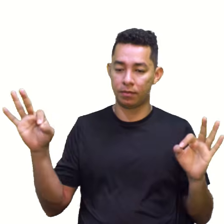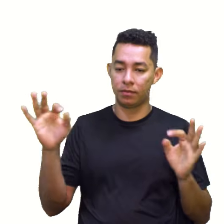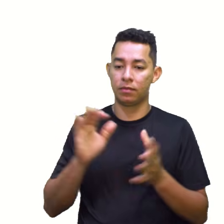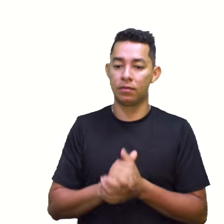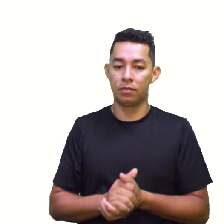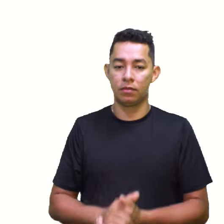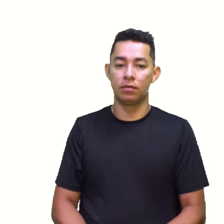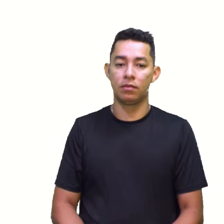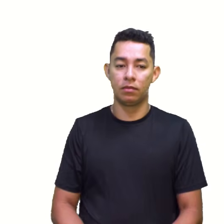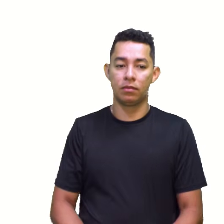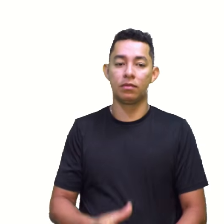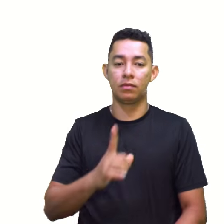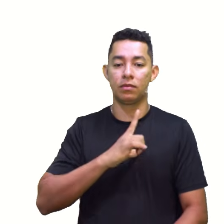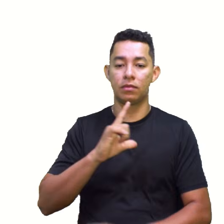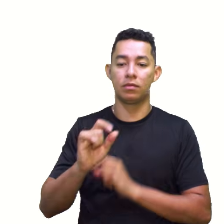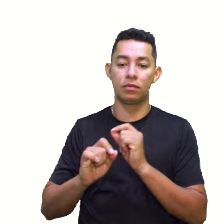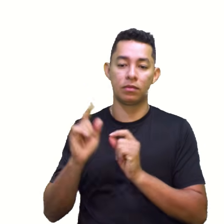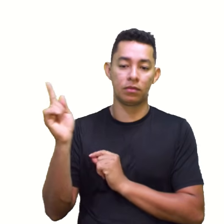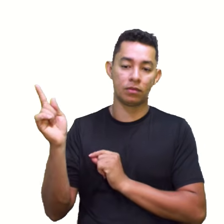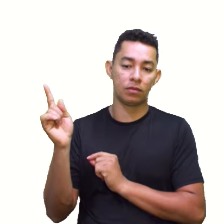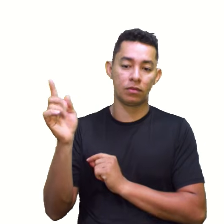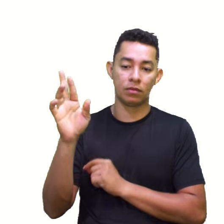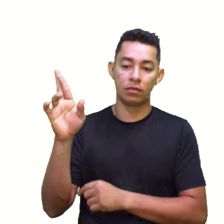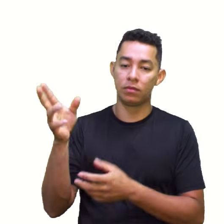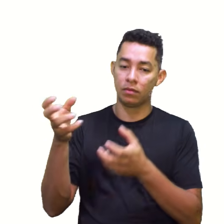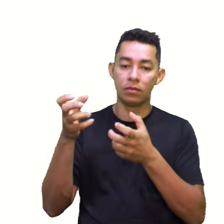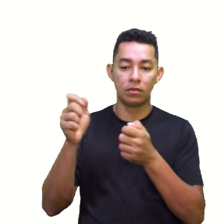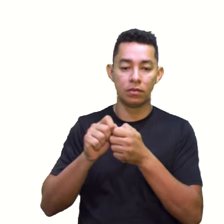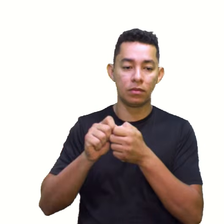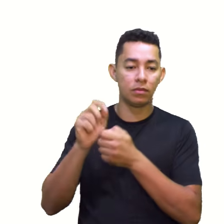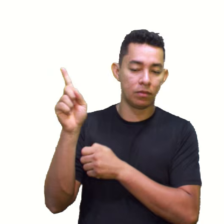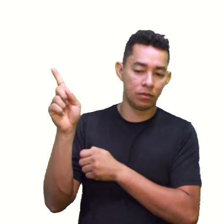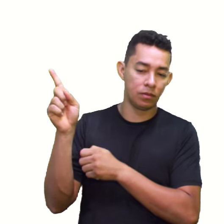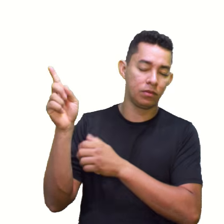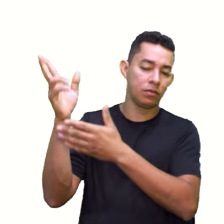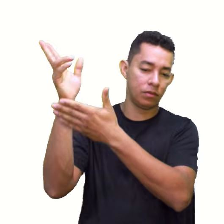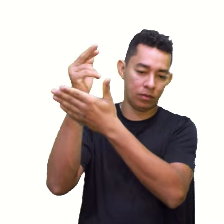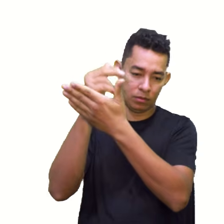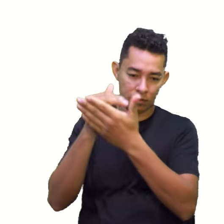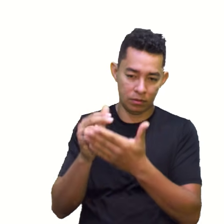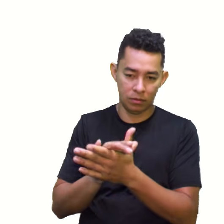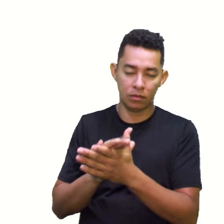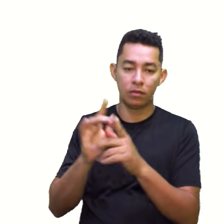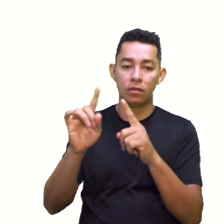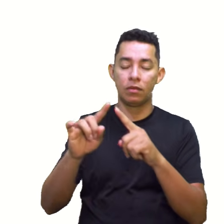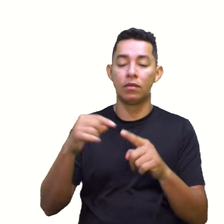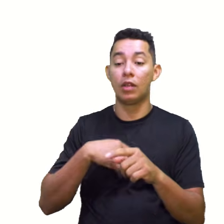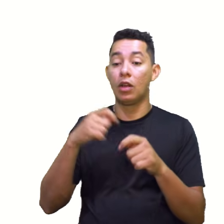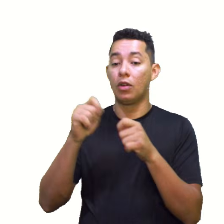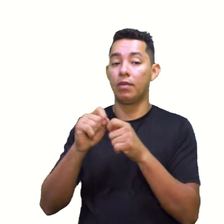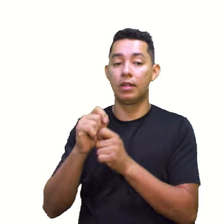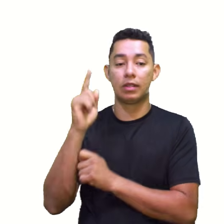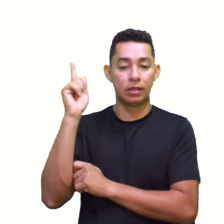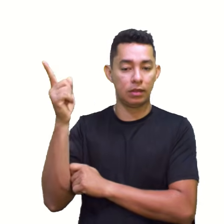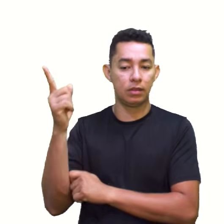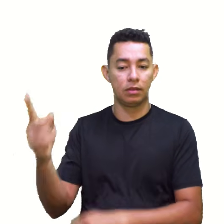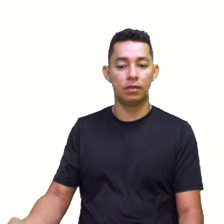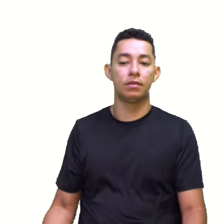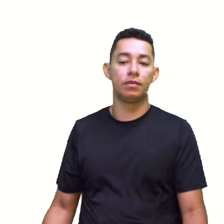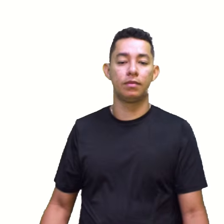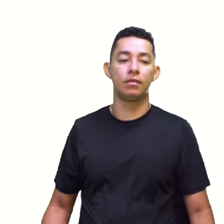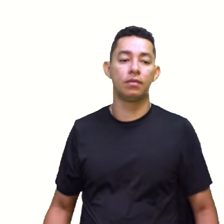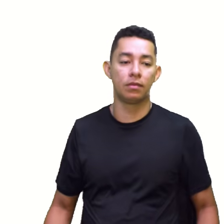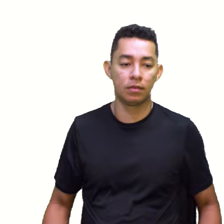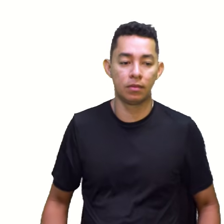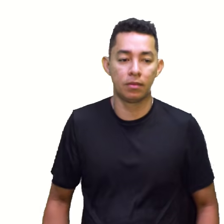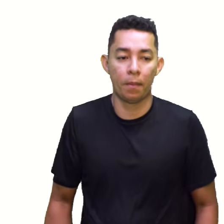distância. Aí, ó, tem aqui, para quem quiser fazer com o gráfico, perfeito. Eu vou fazer por aqui.